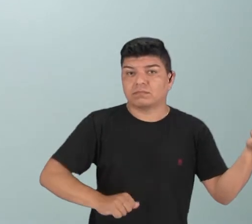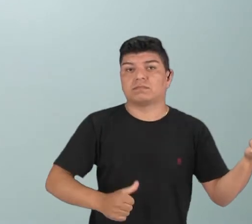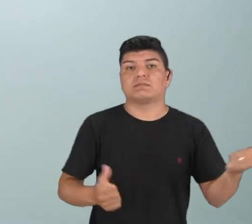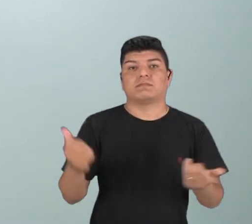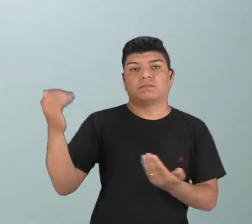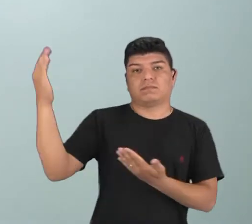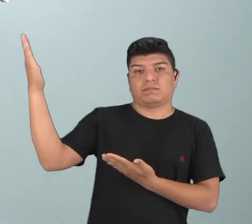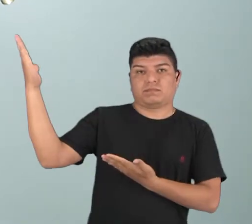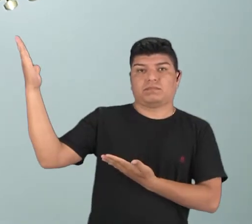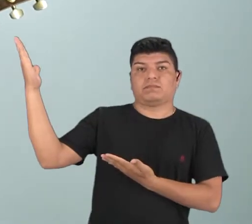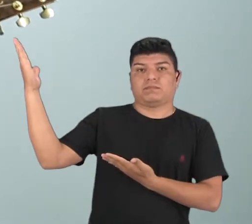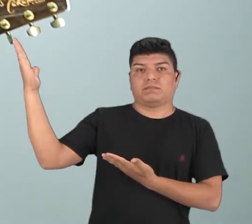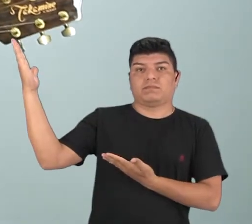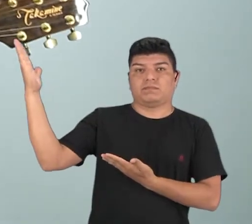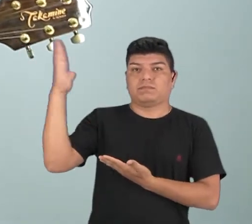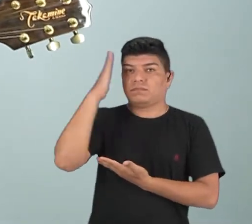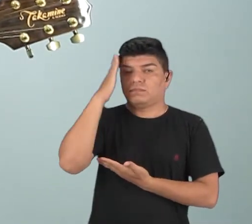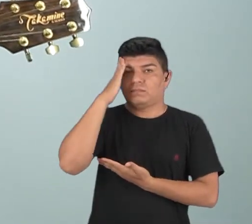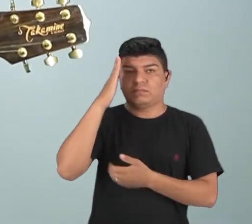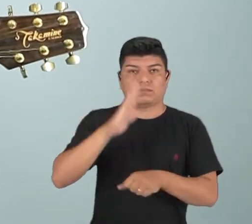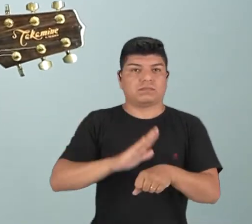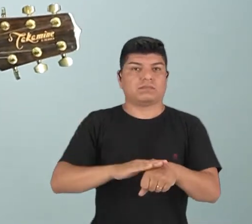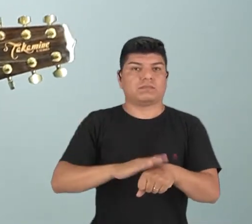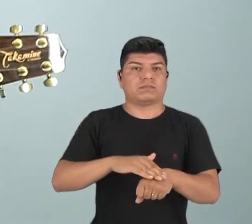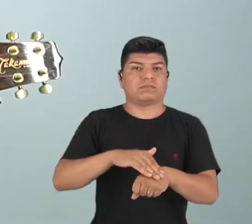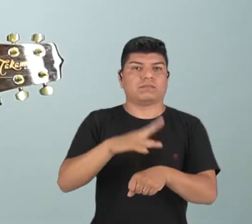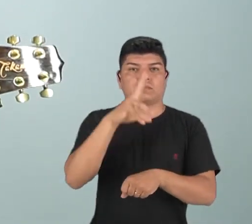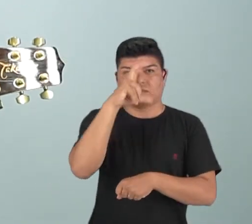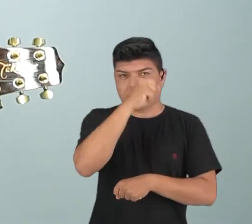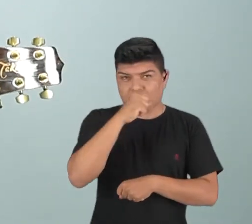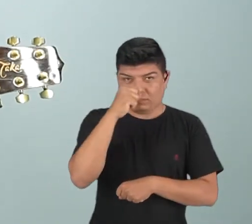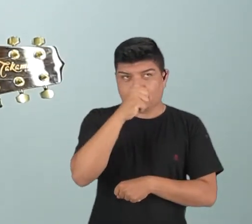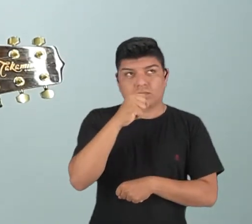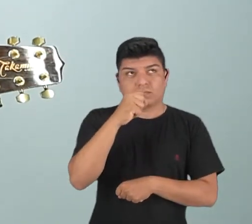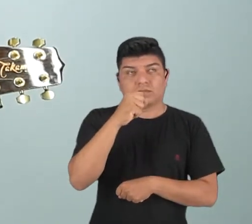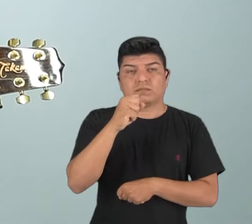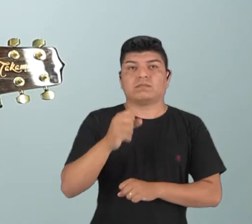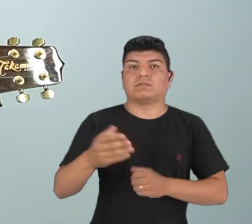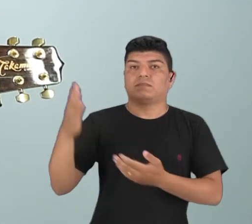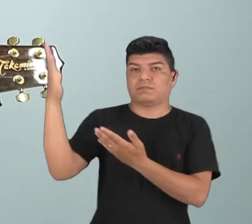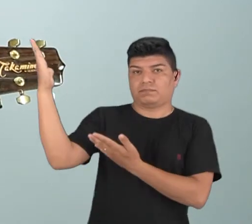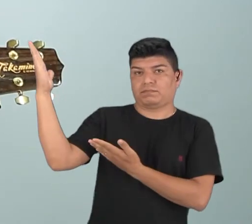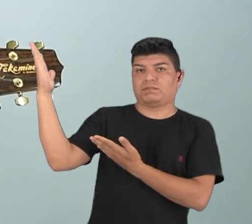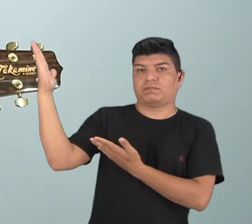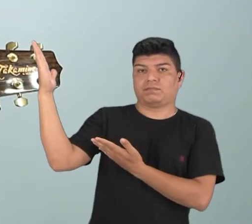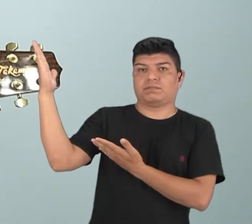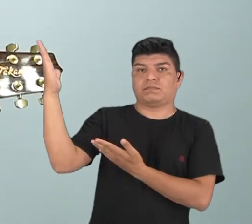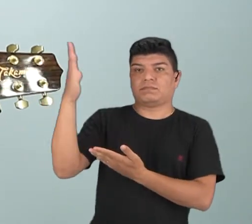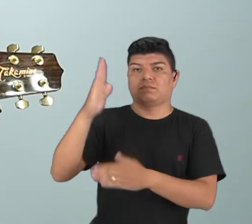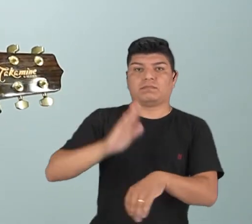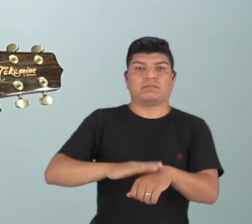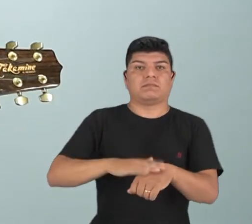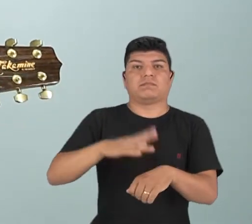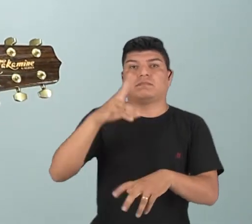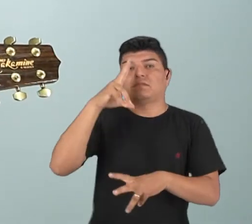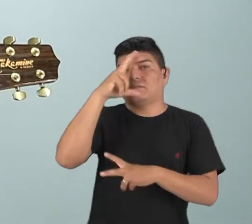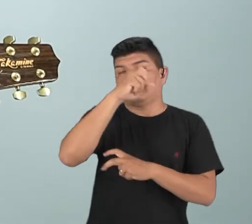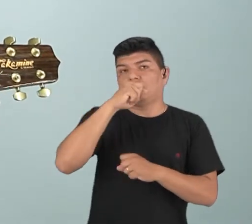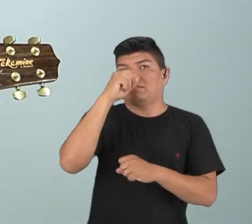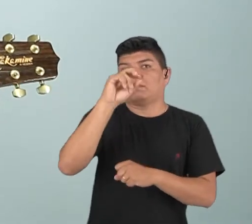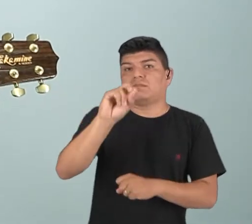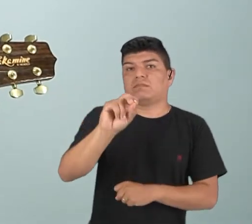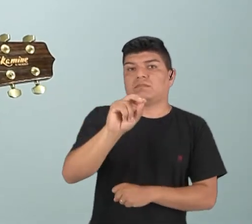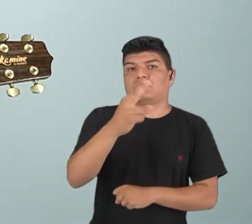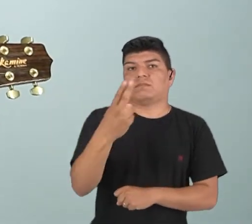gente ter um entendimento melhor sobre a intensidade do que é ser mais forte ou